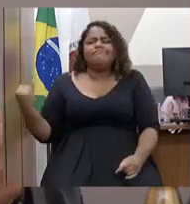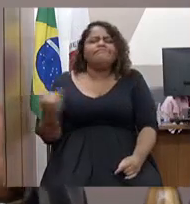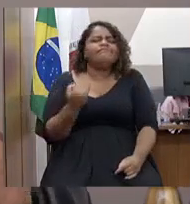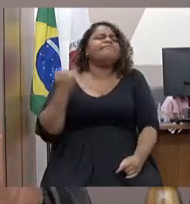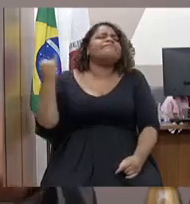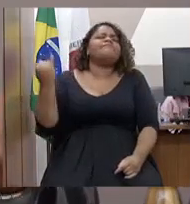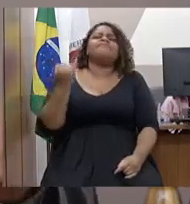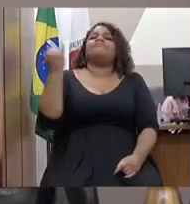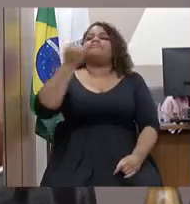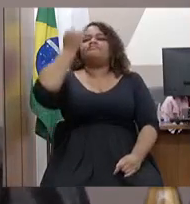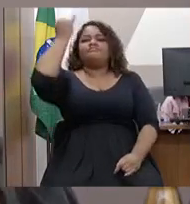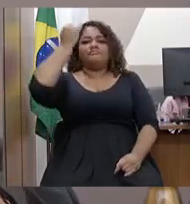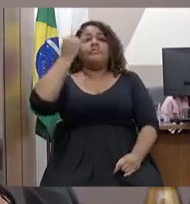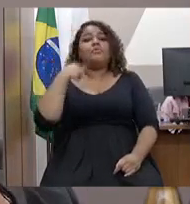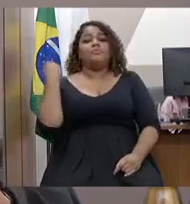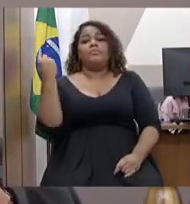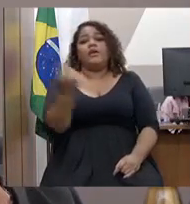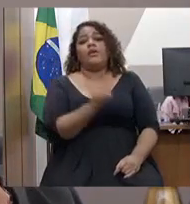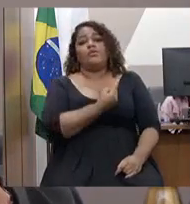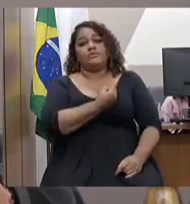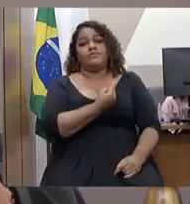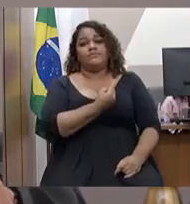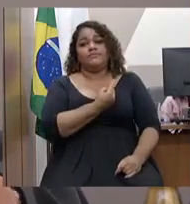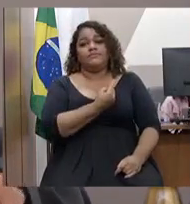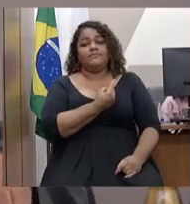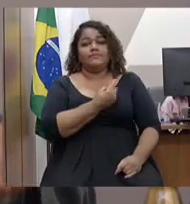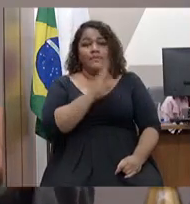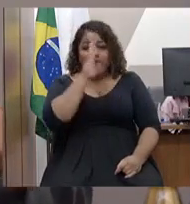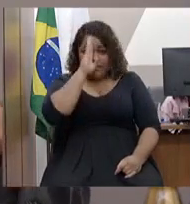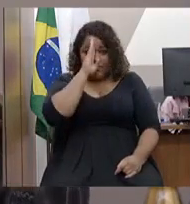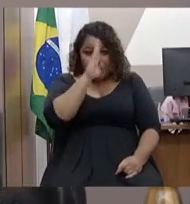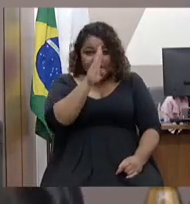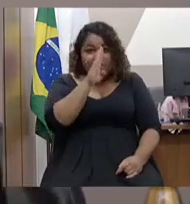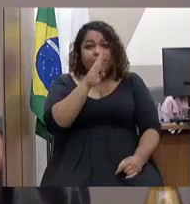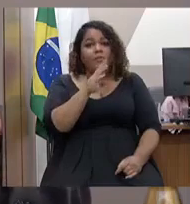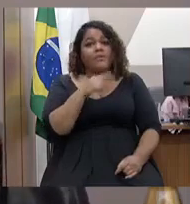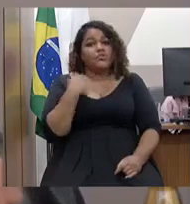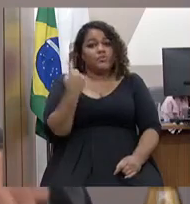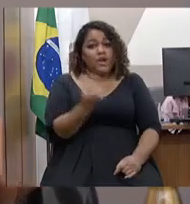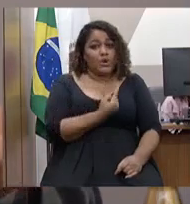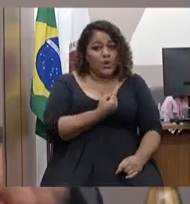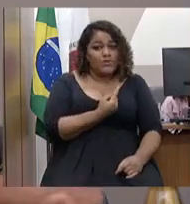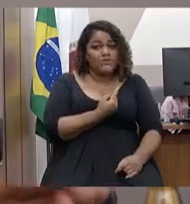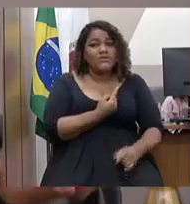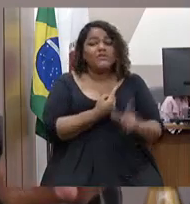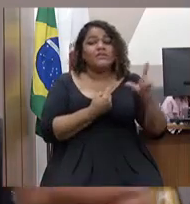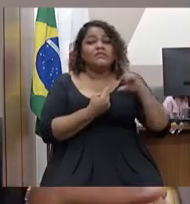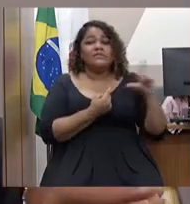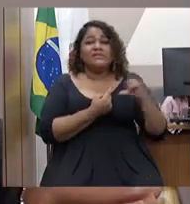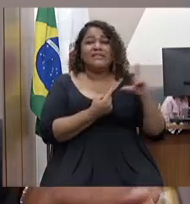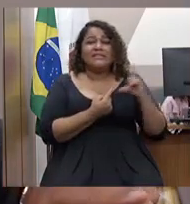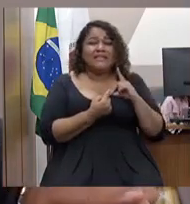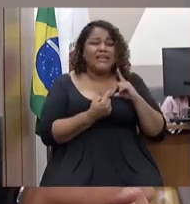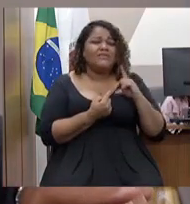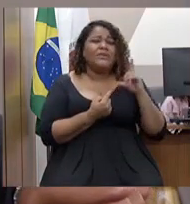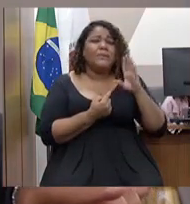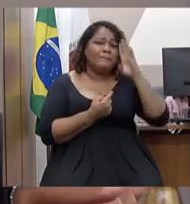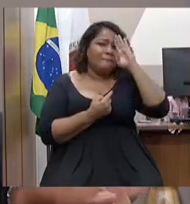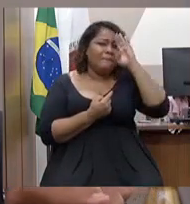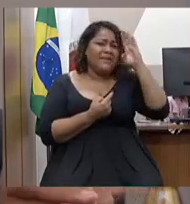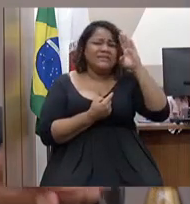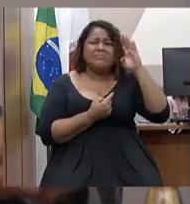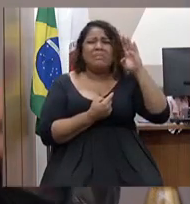nós que estamos saindo de um dos maiores acidentes da história do país